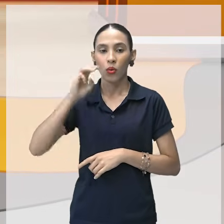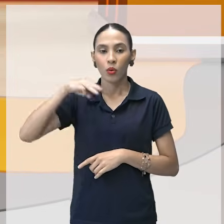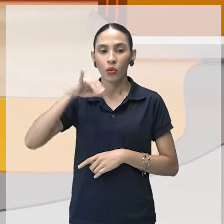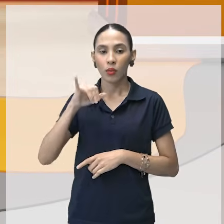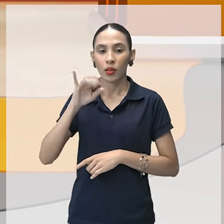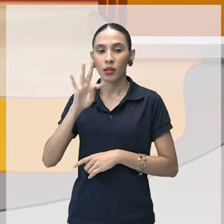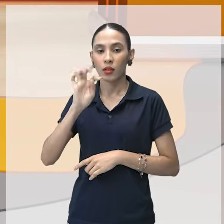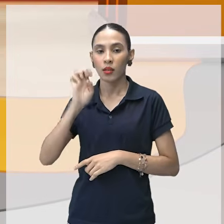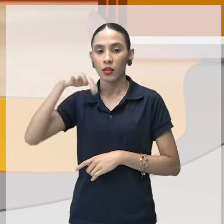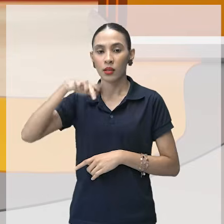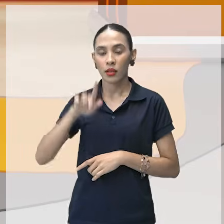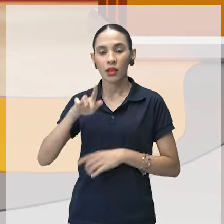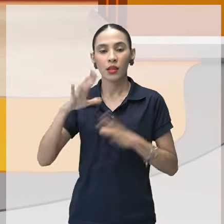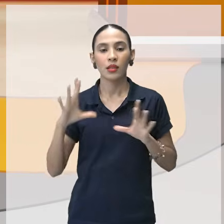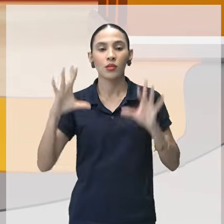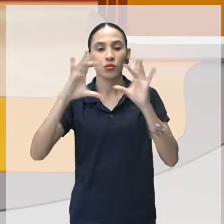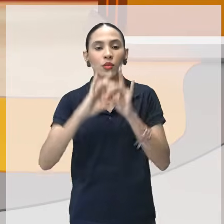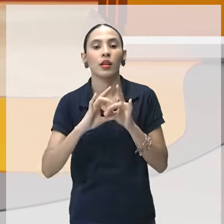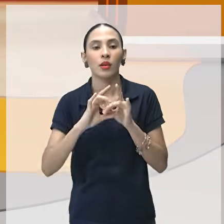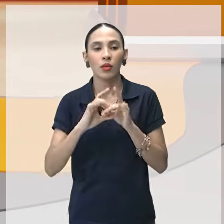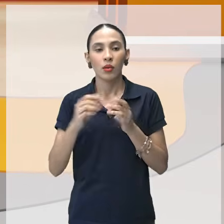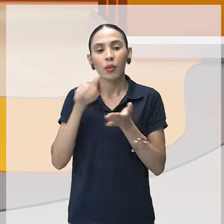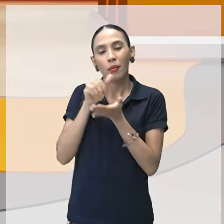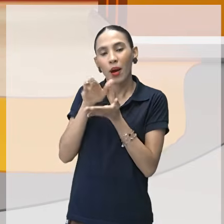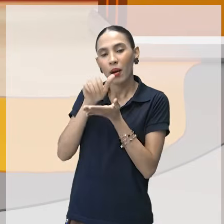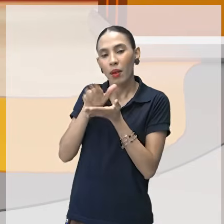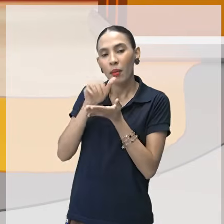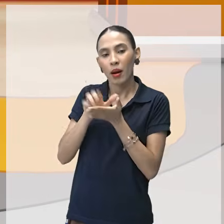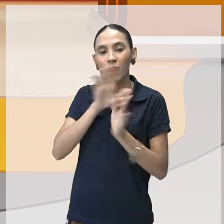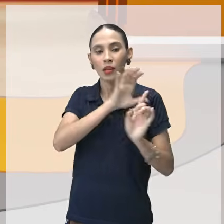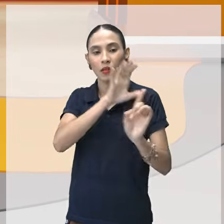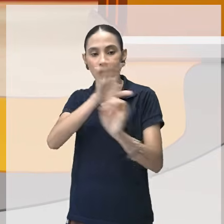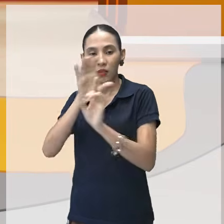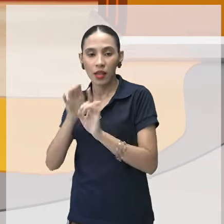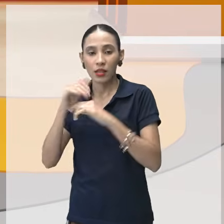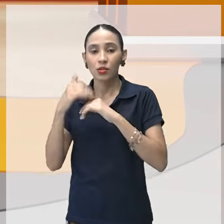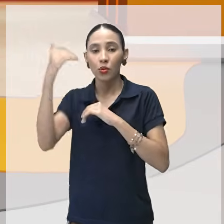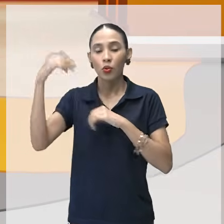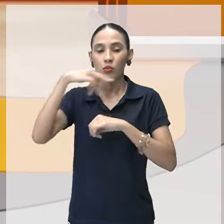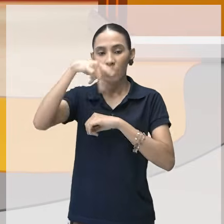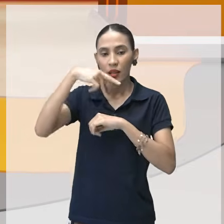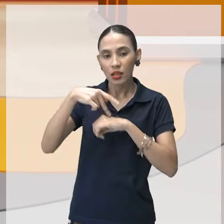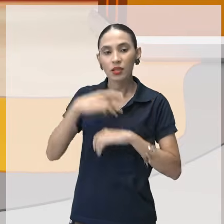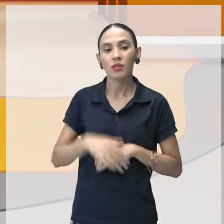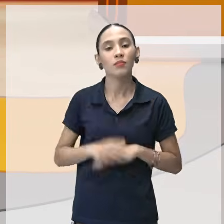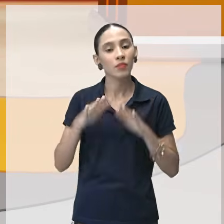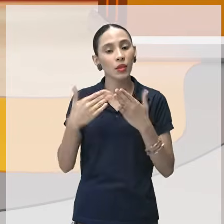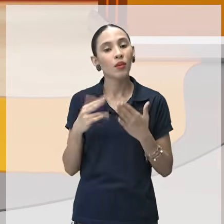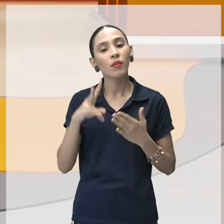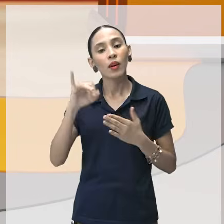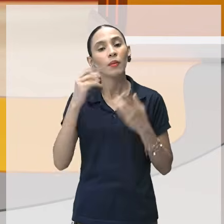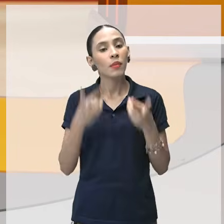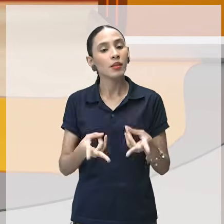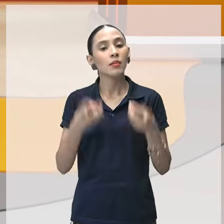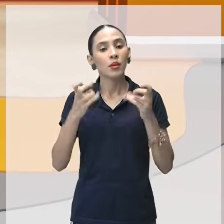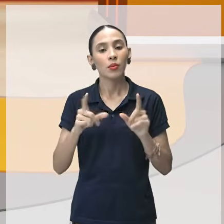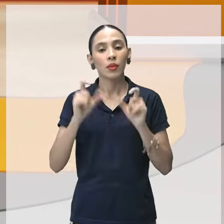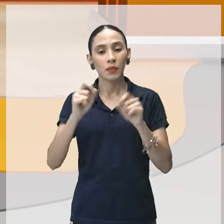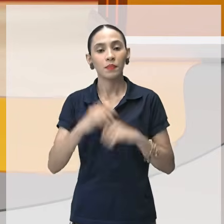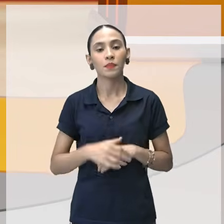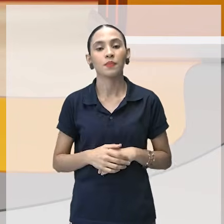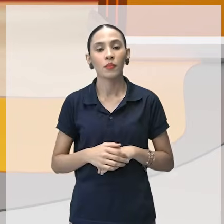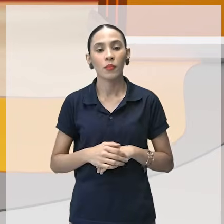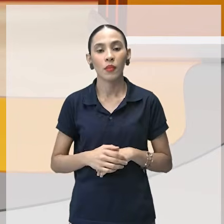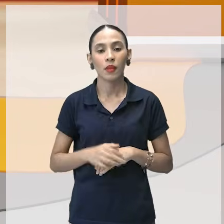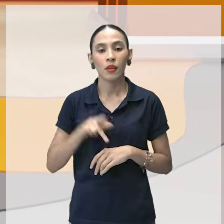vão se juntar para expulsar a influência estrangeira, certo? Então, vamos observar aqui, que